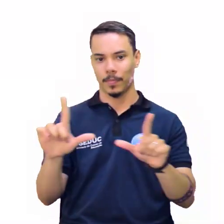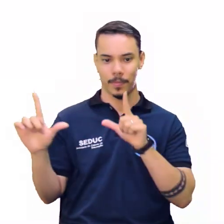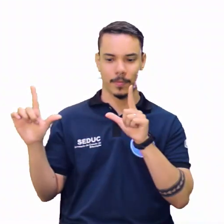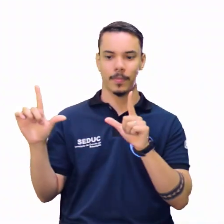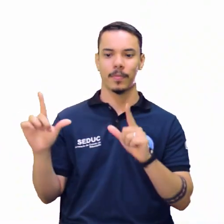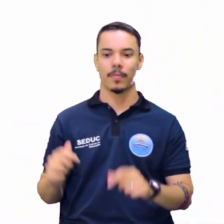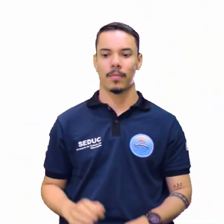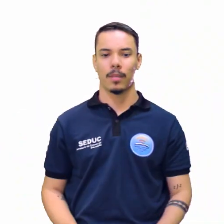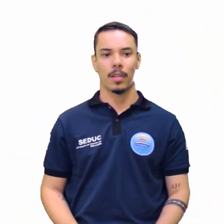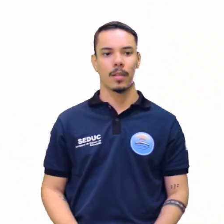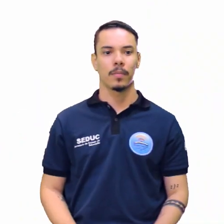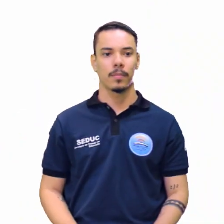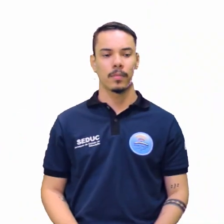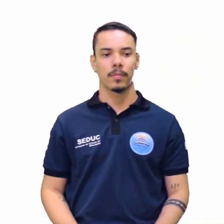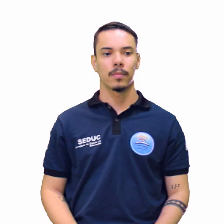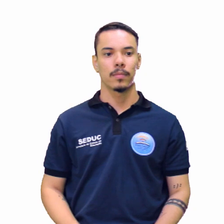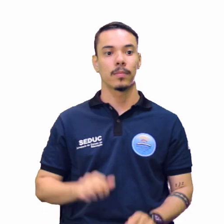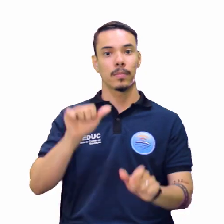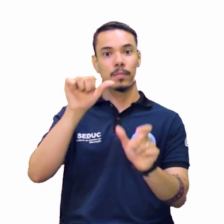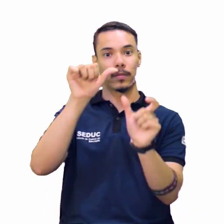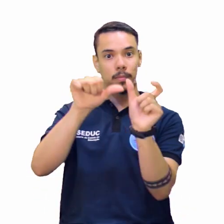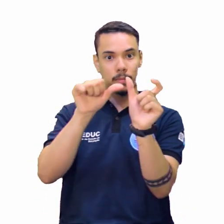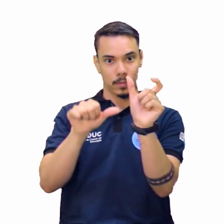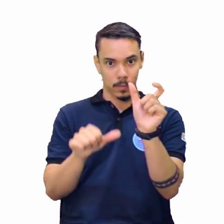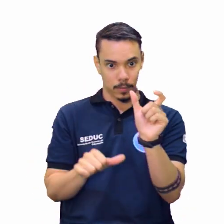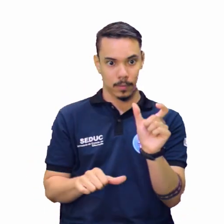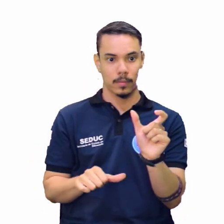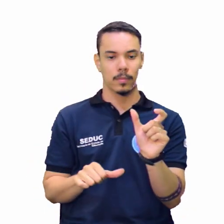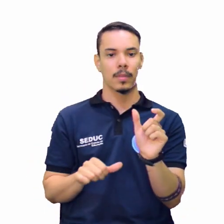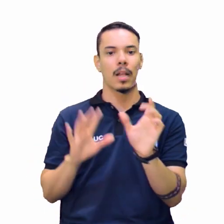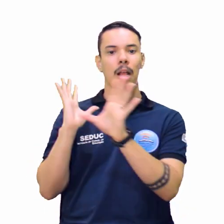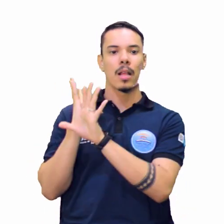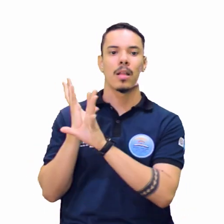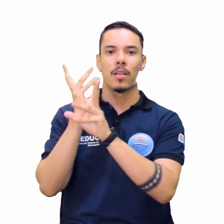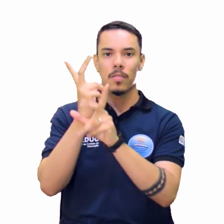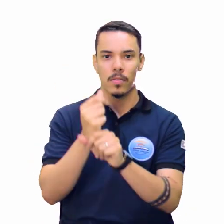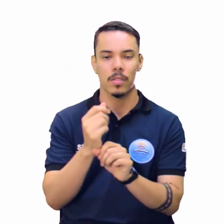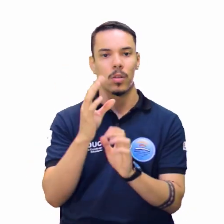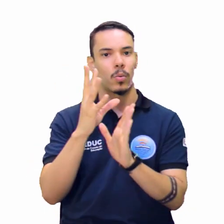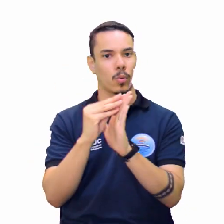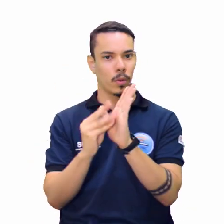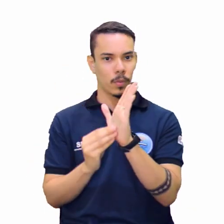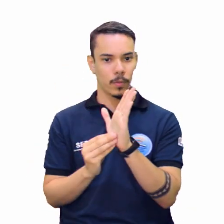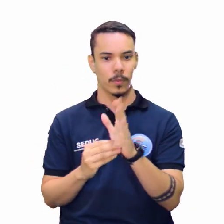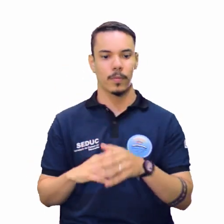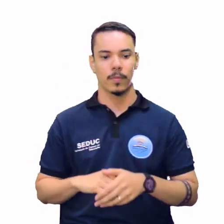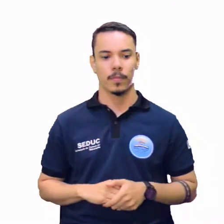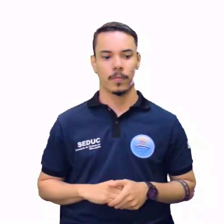Tela então nós temos aqui a flexão de gênero a revisão de conteúdo